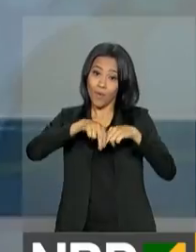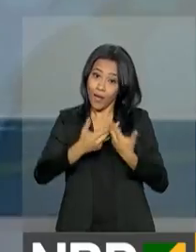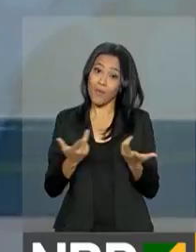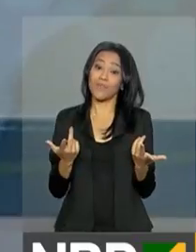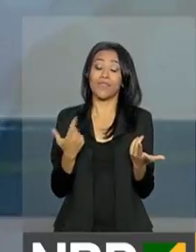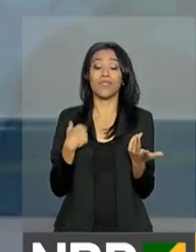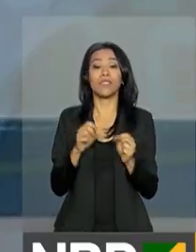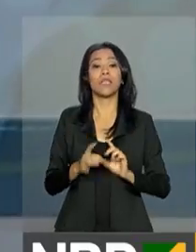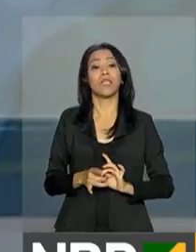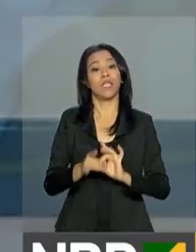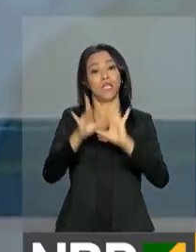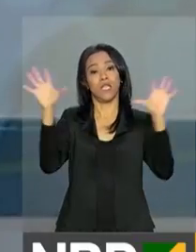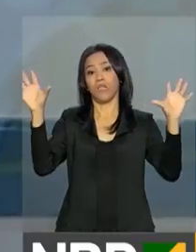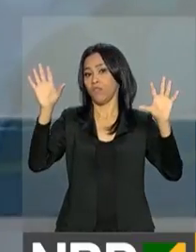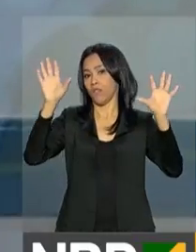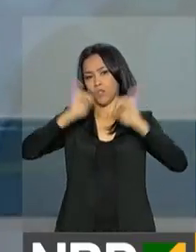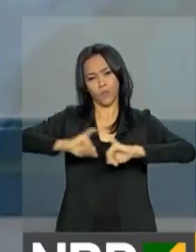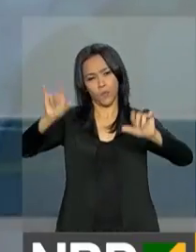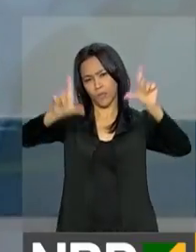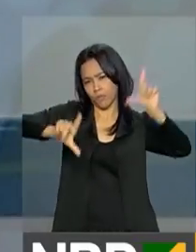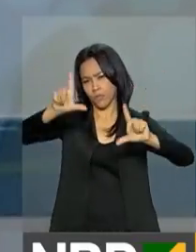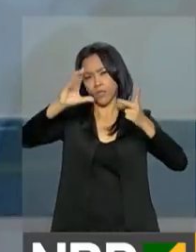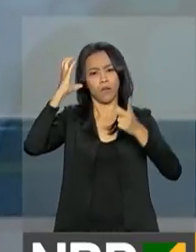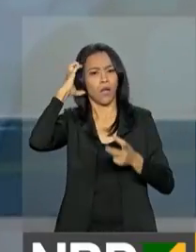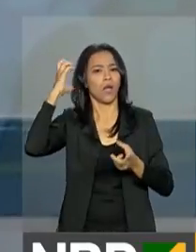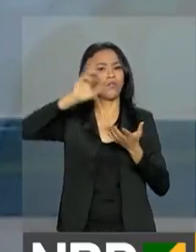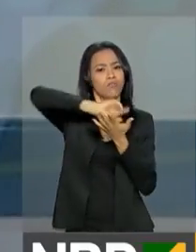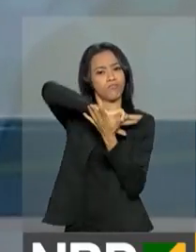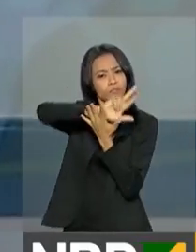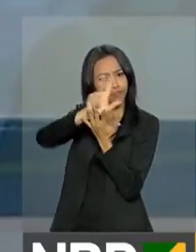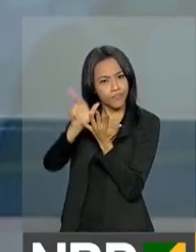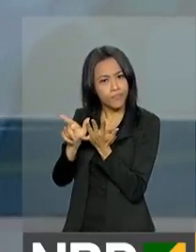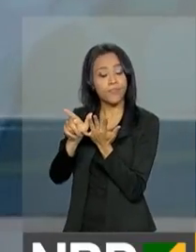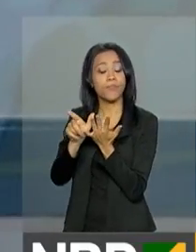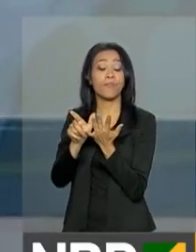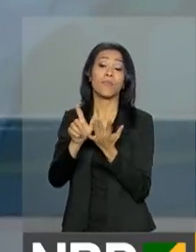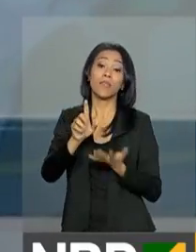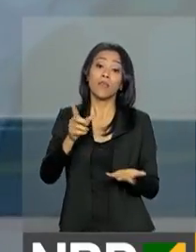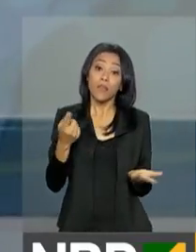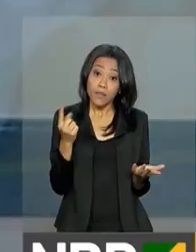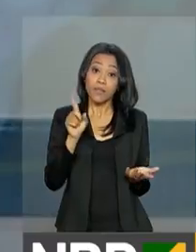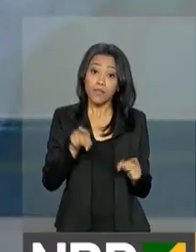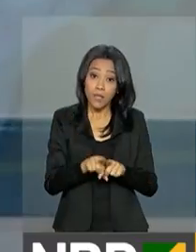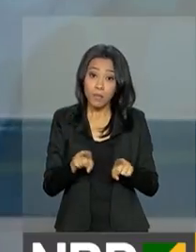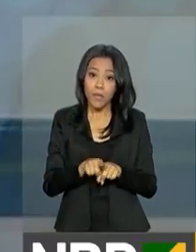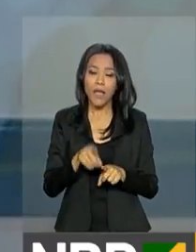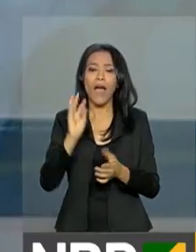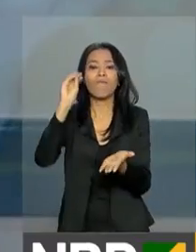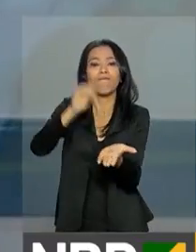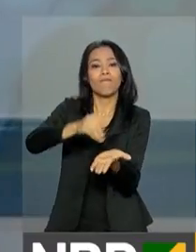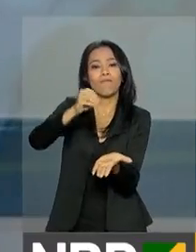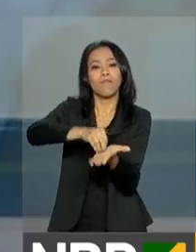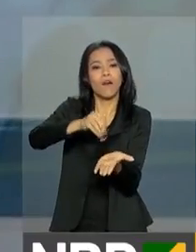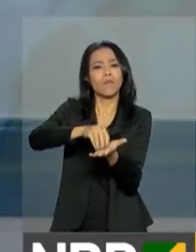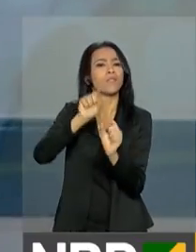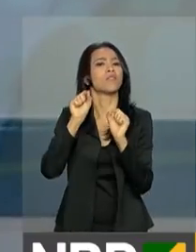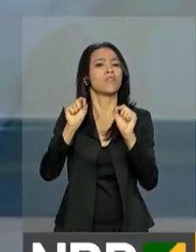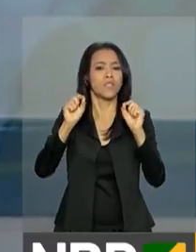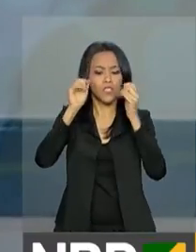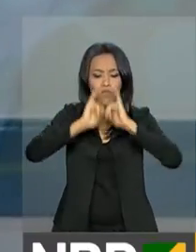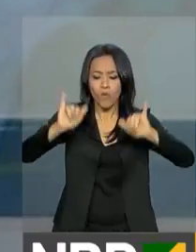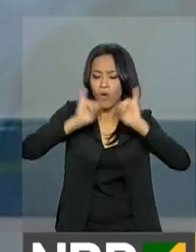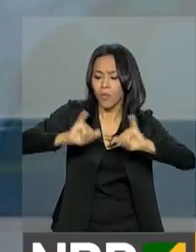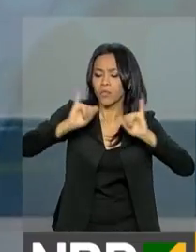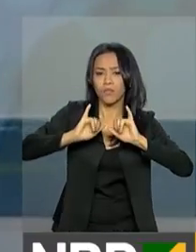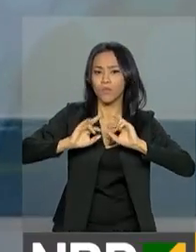liberdade de imprensa. E daí derivando, naturalmente, que a desinformação não